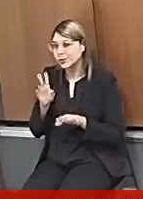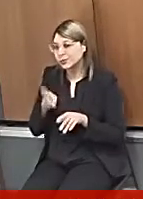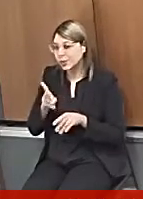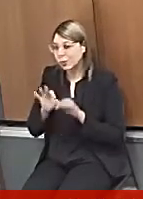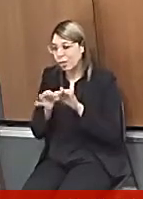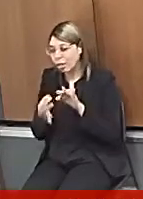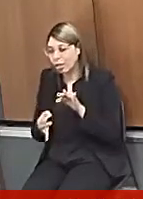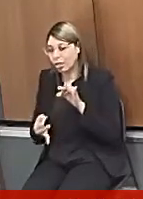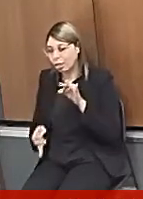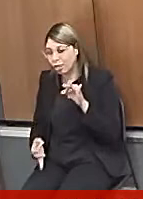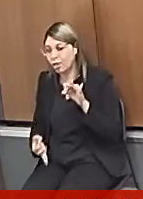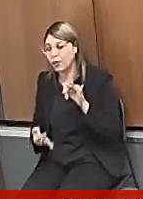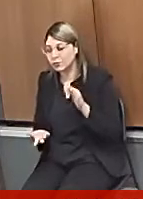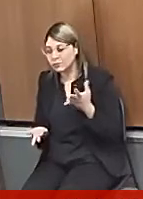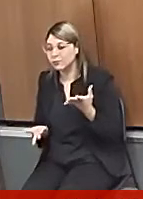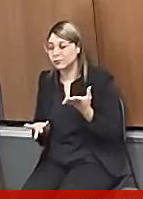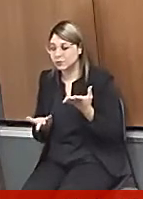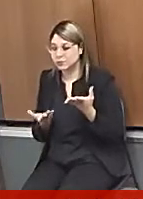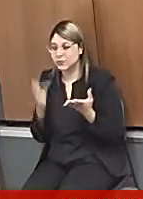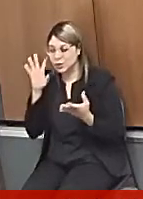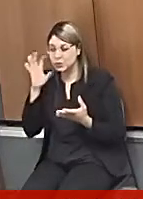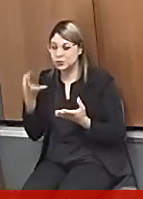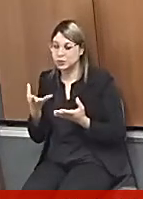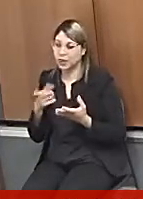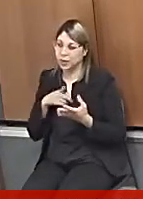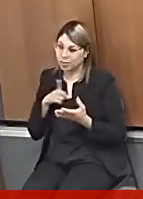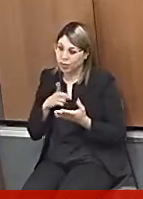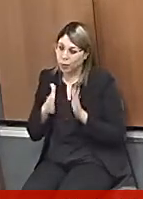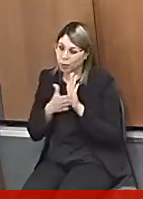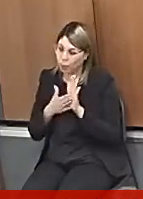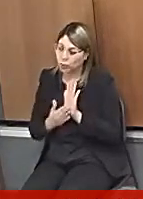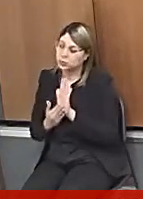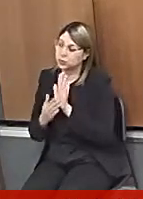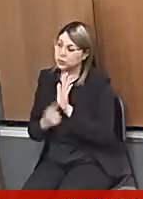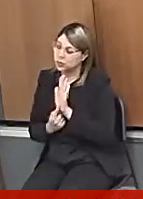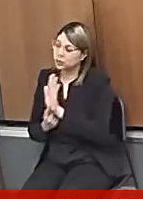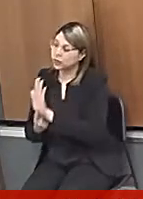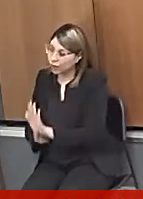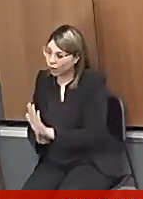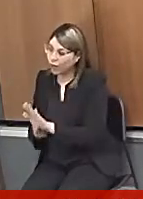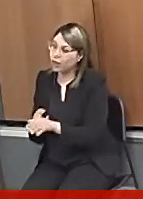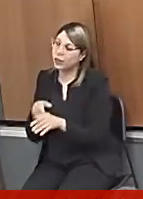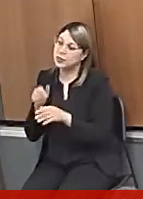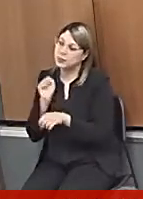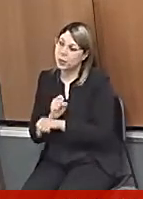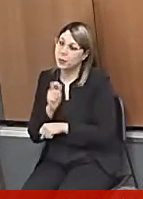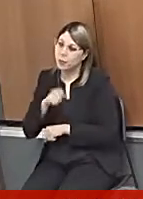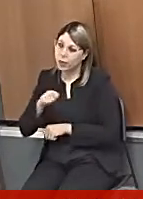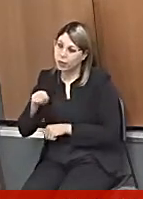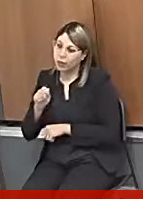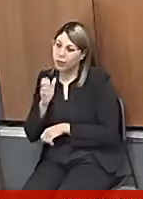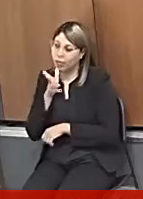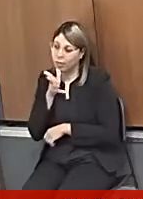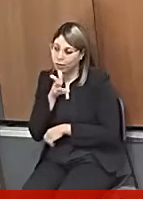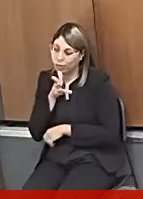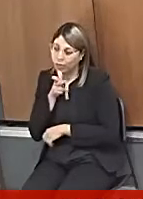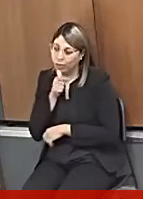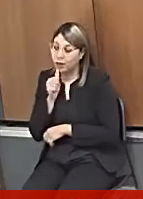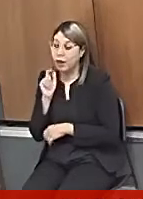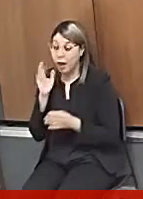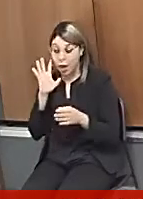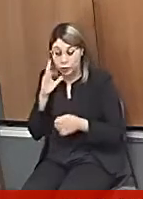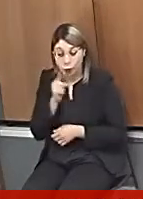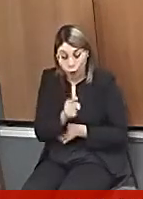alongadas então a gente encaminha uma proposta eleva meses até que haja uma resposta aí ao resolve se aquele